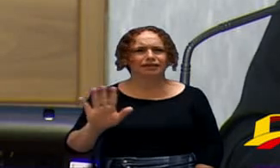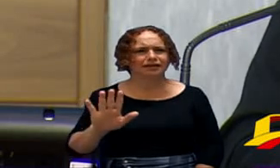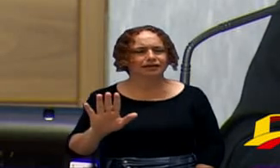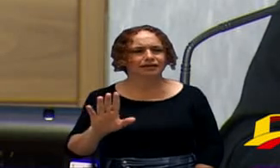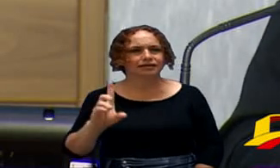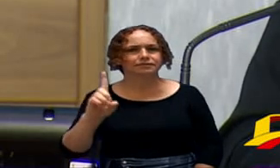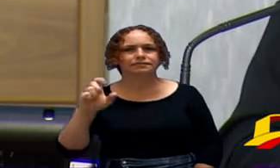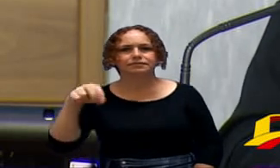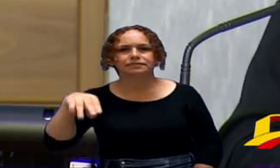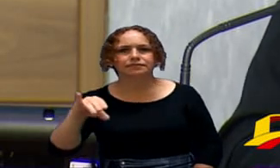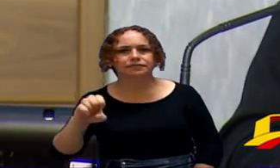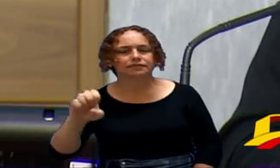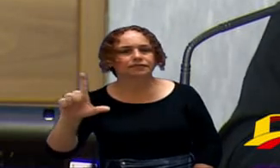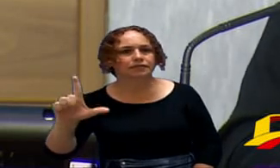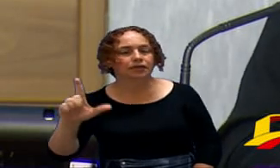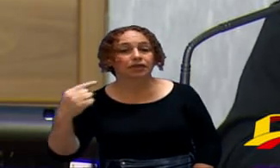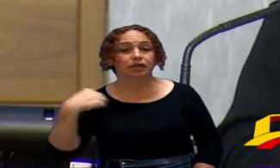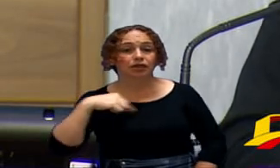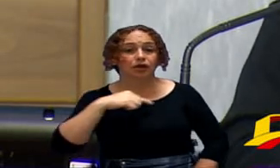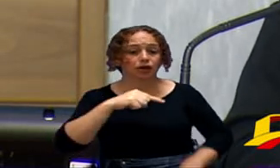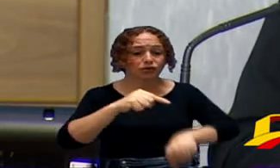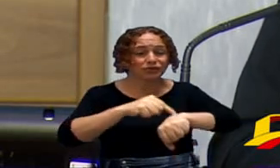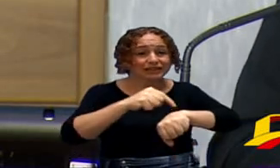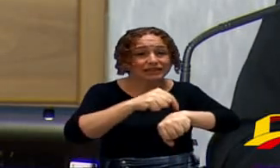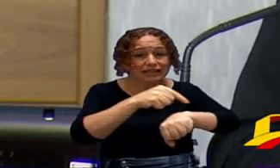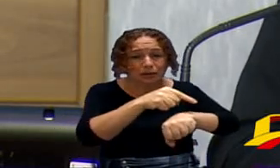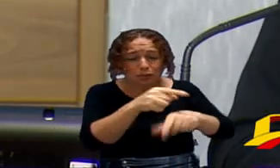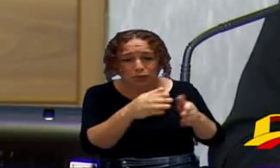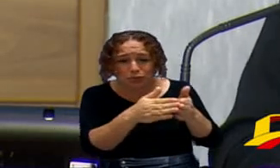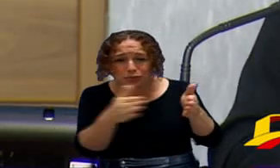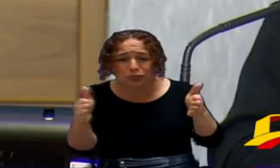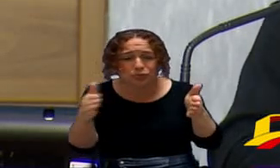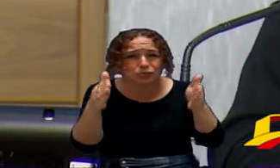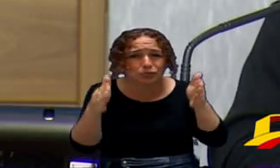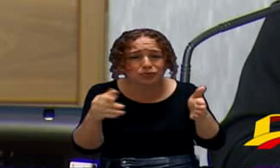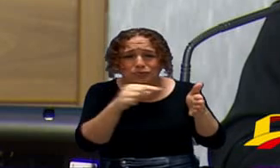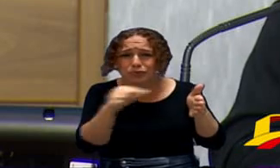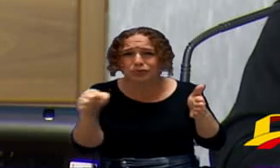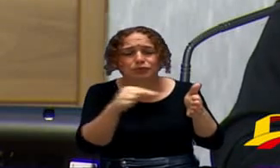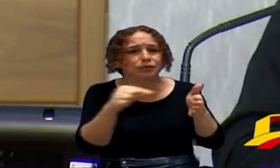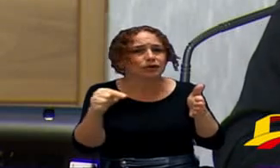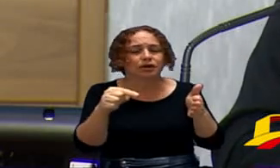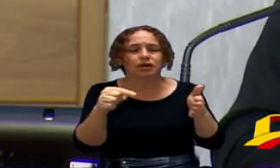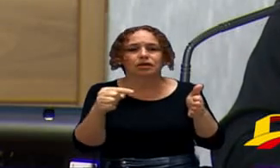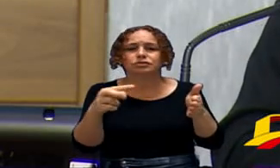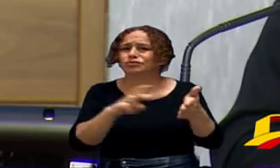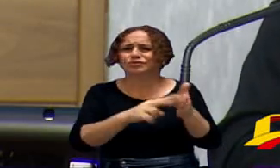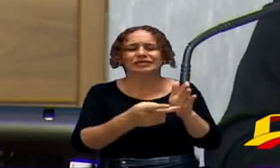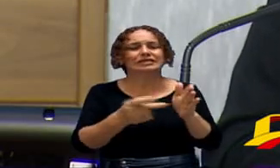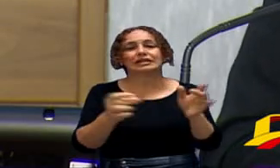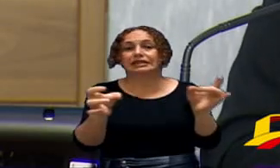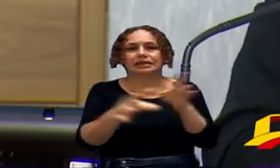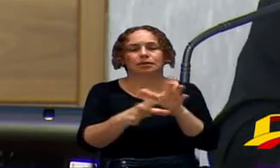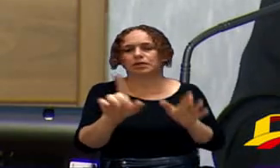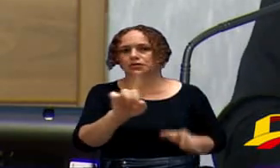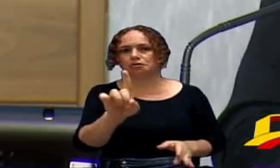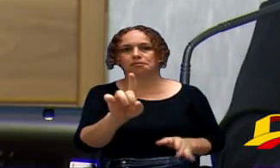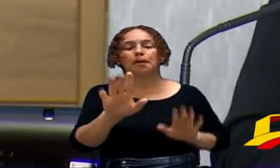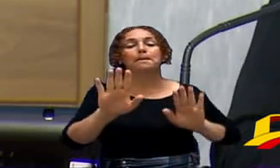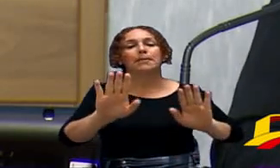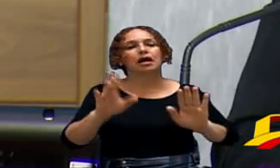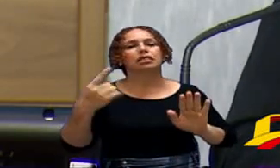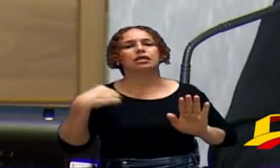Nós demos a tolerância e isso não quer dizer que a sua fala finalizou. Nós vamos abrir a fala para